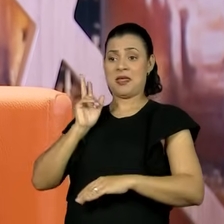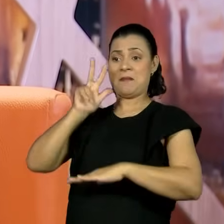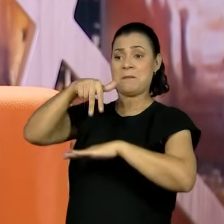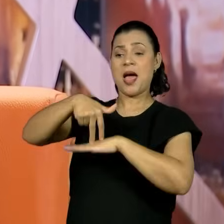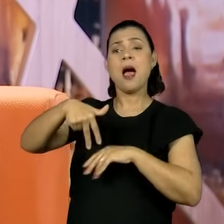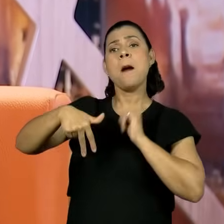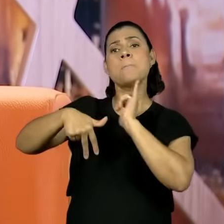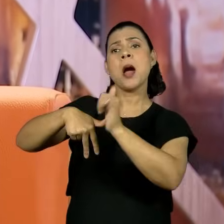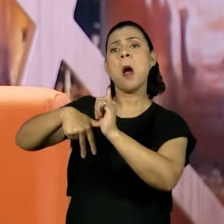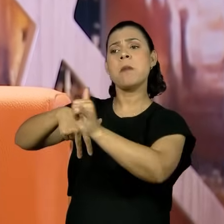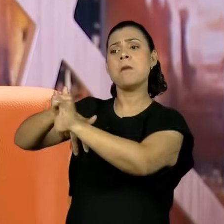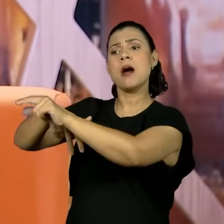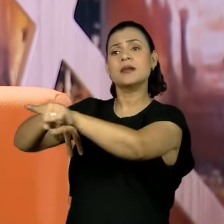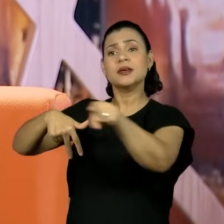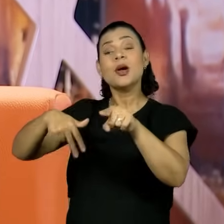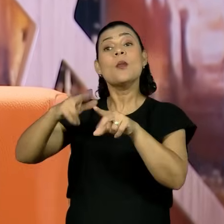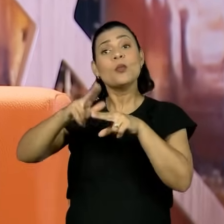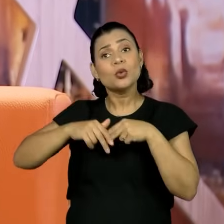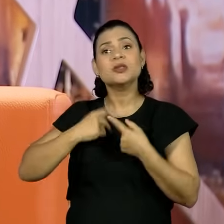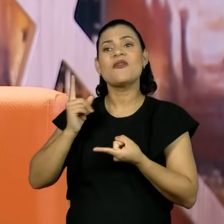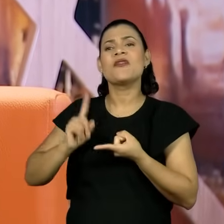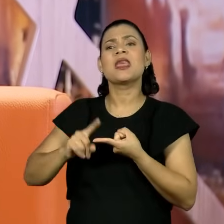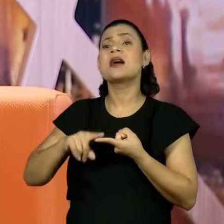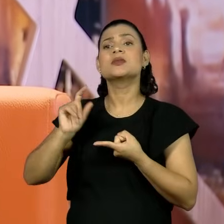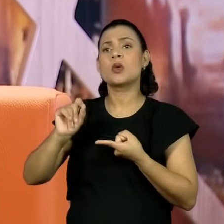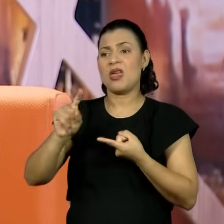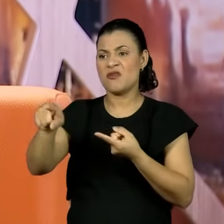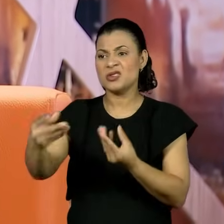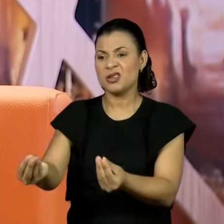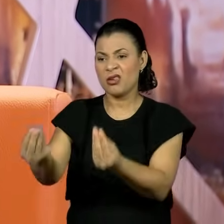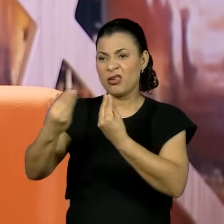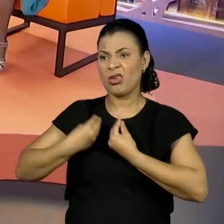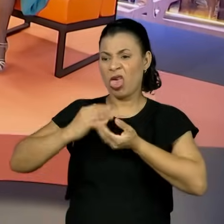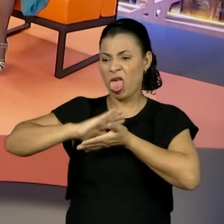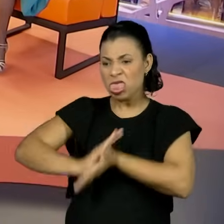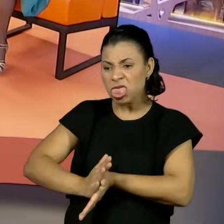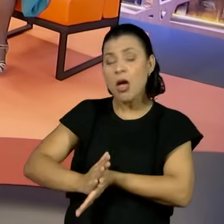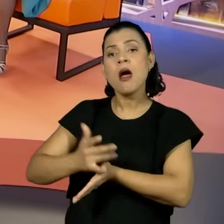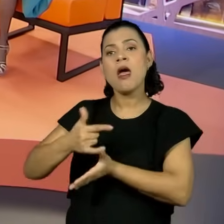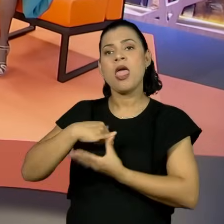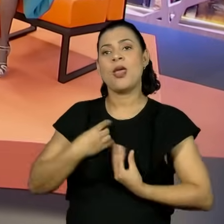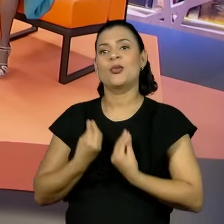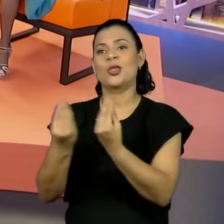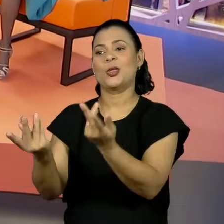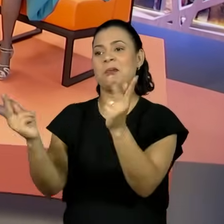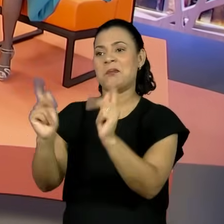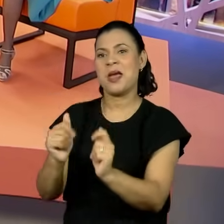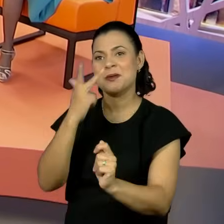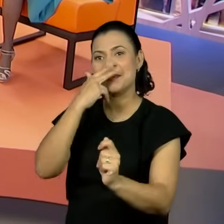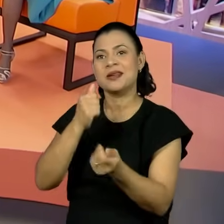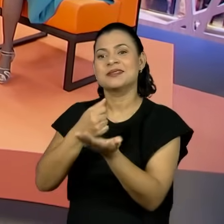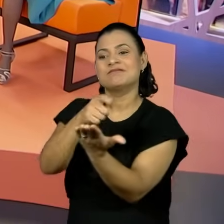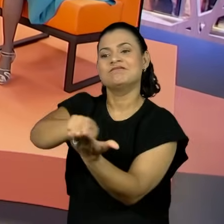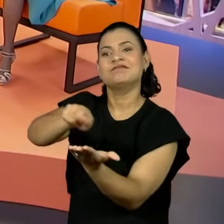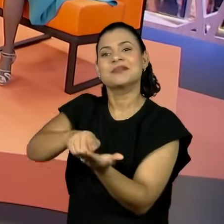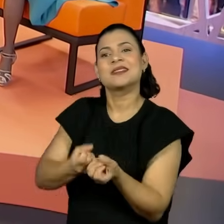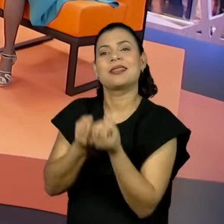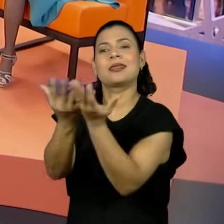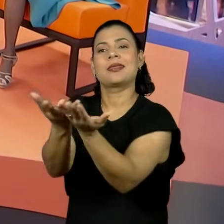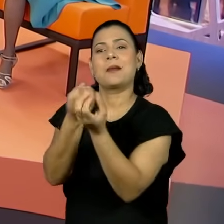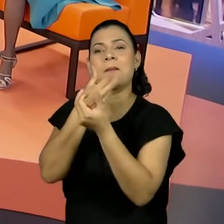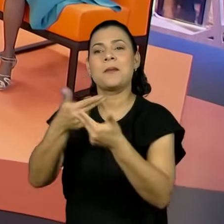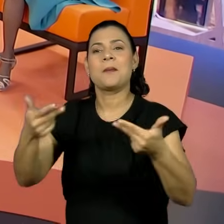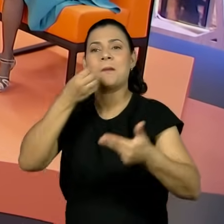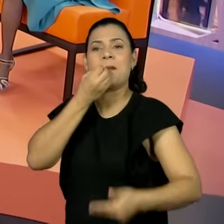acho que a vingança nossa vem um pouco daí. E é uma vingança bonita nesse sentido, porque a gente relabora a pior